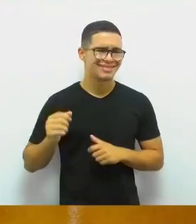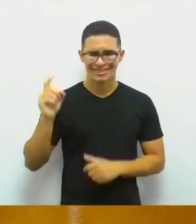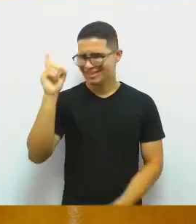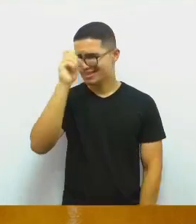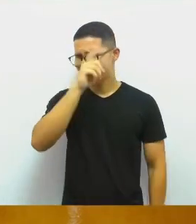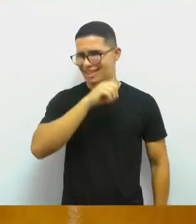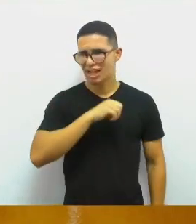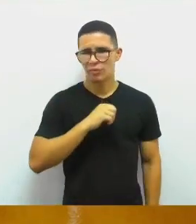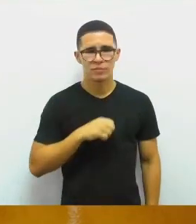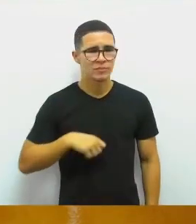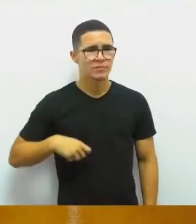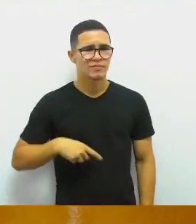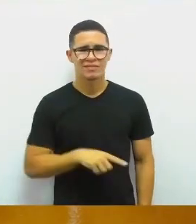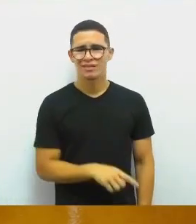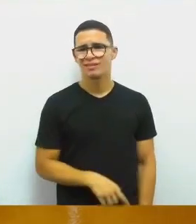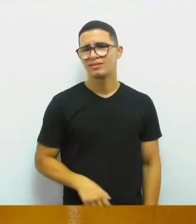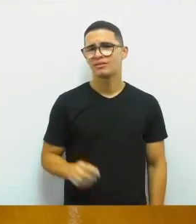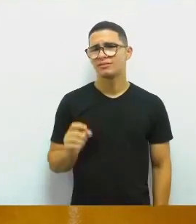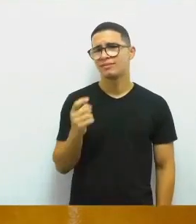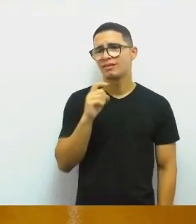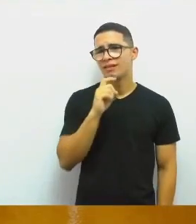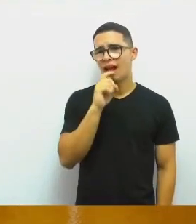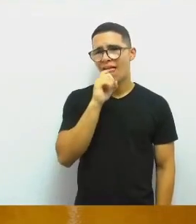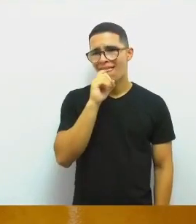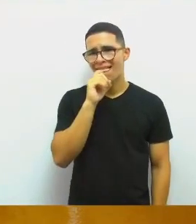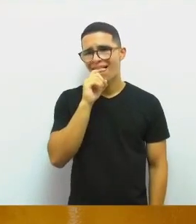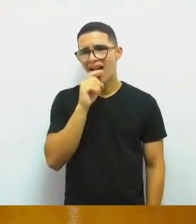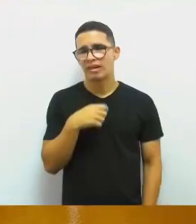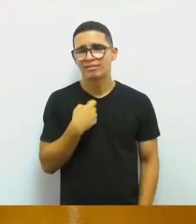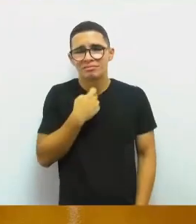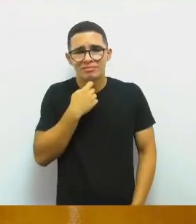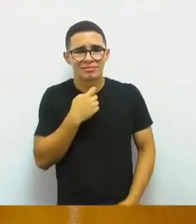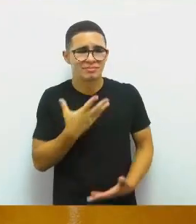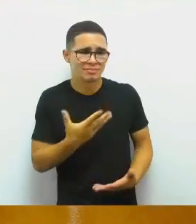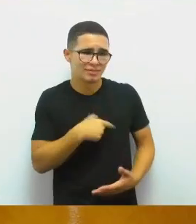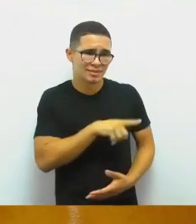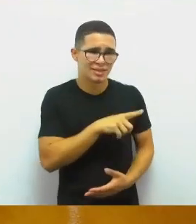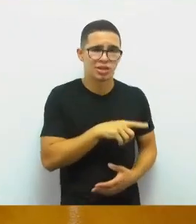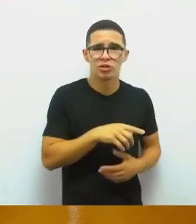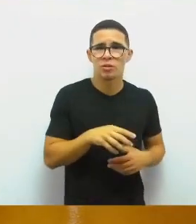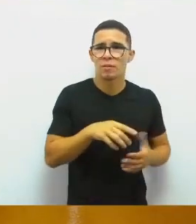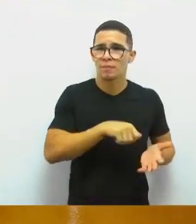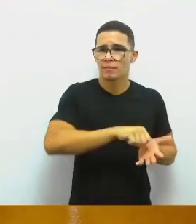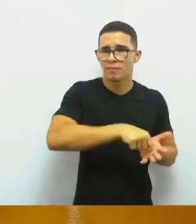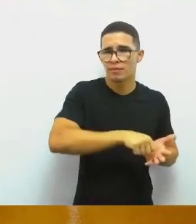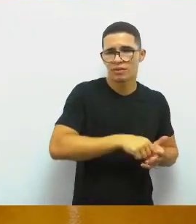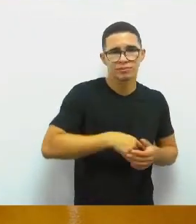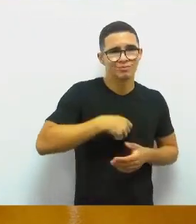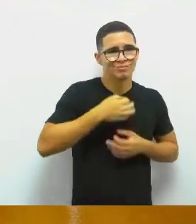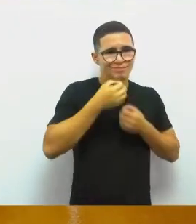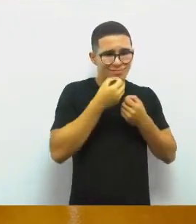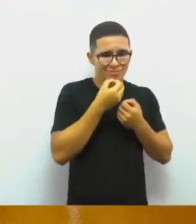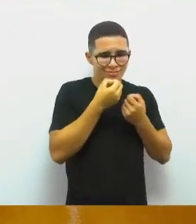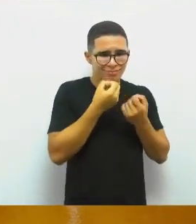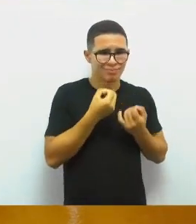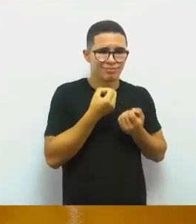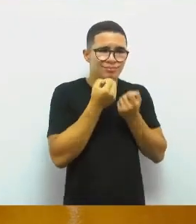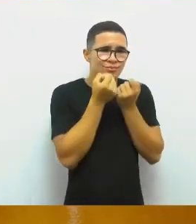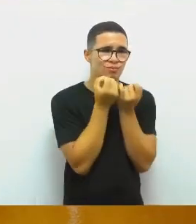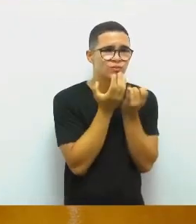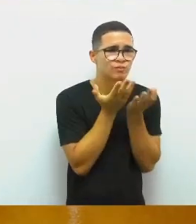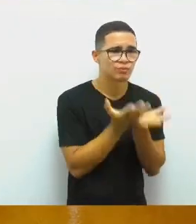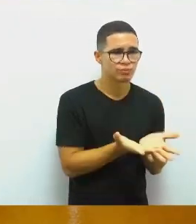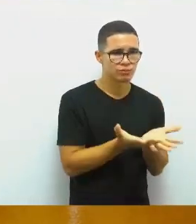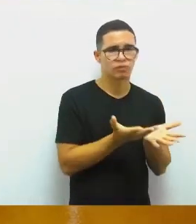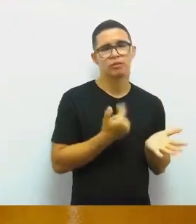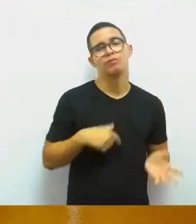dentro de casa, ela finge a ir ao posto para ouvir e desabafar. E os eventos que a Rose